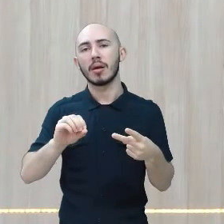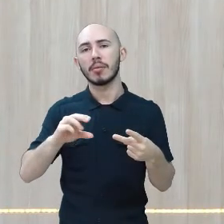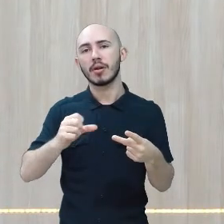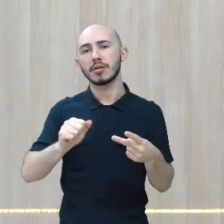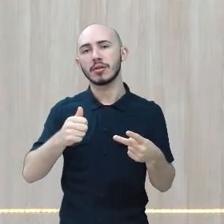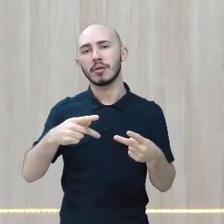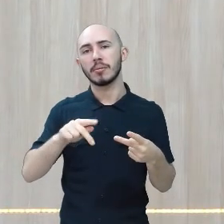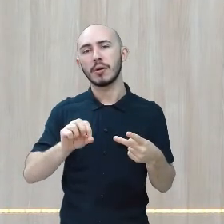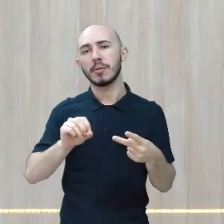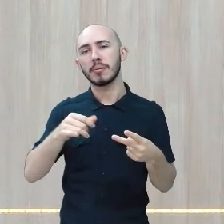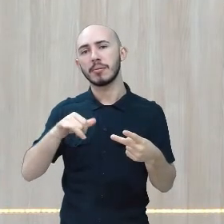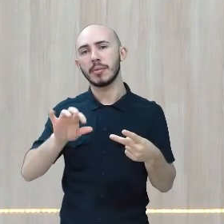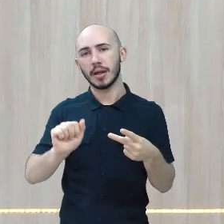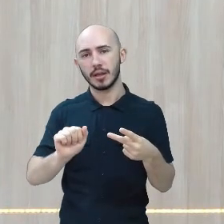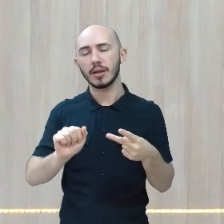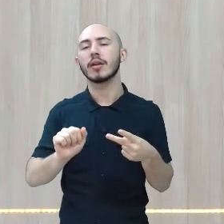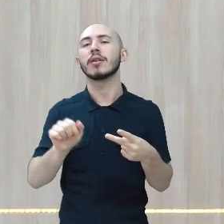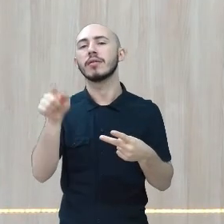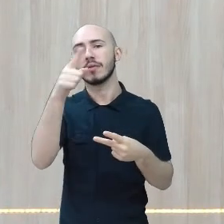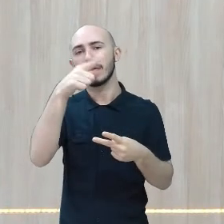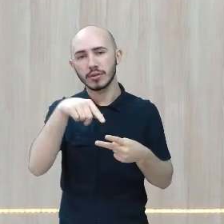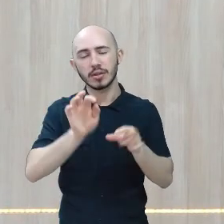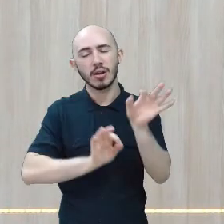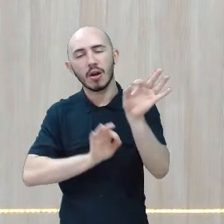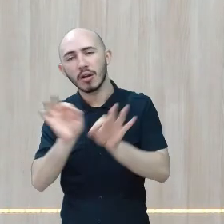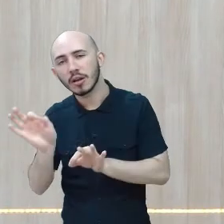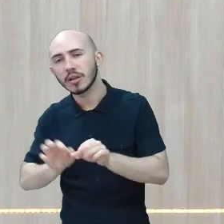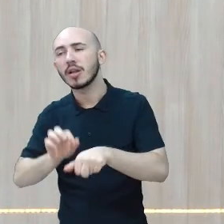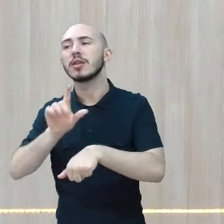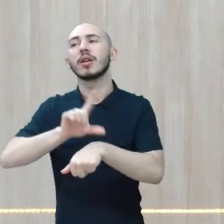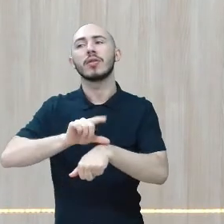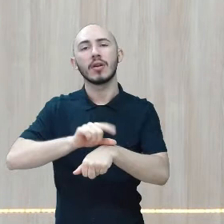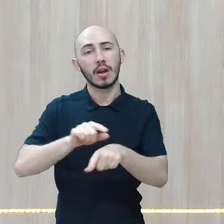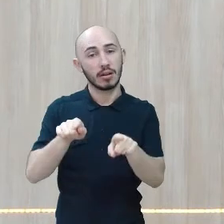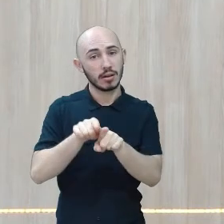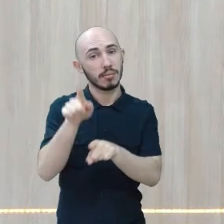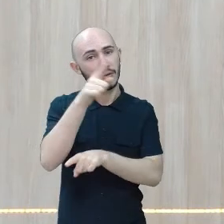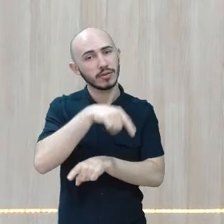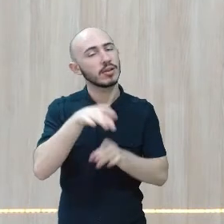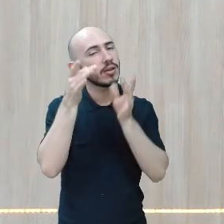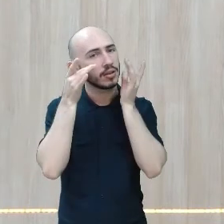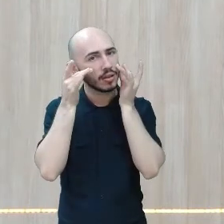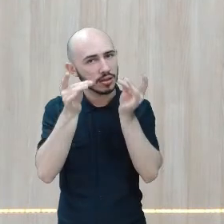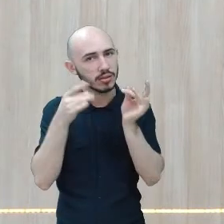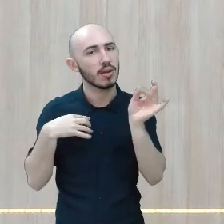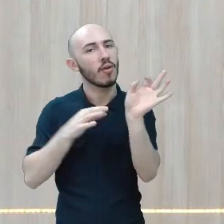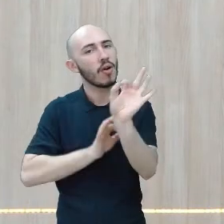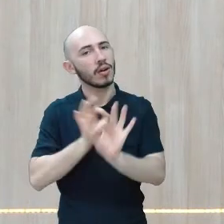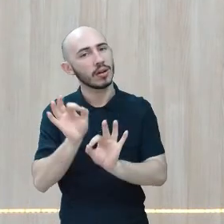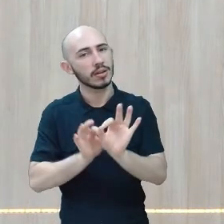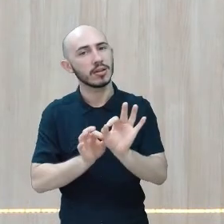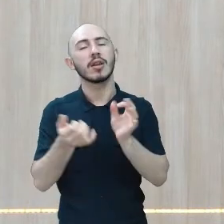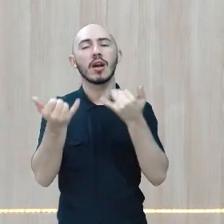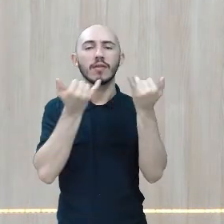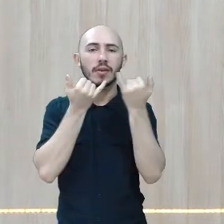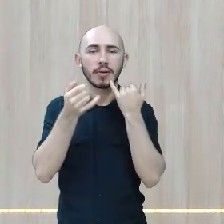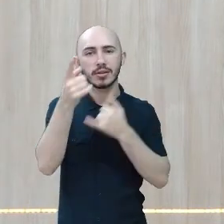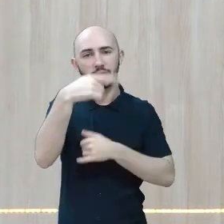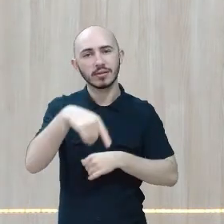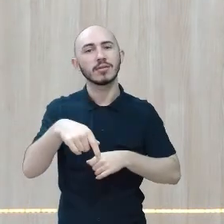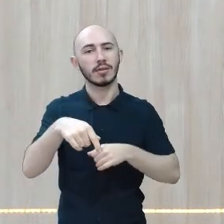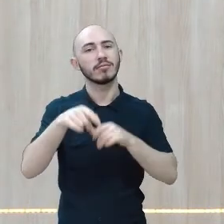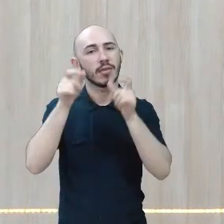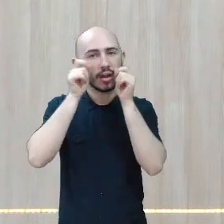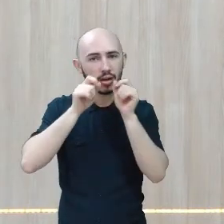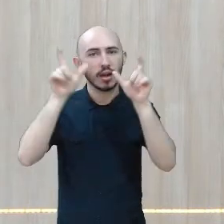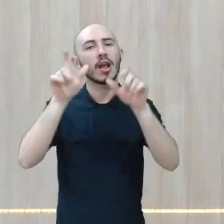e aí se orienta aí, não é? Nos horários, preste atenção aí nas informações e fica ligadinho no